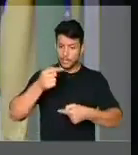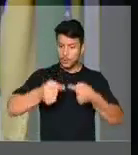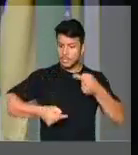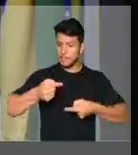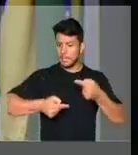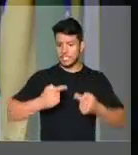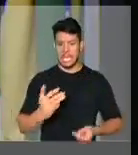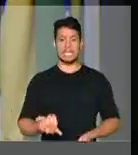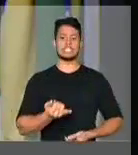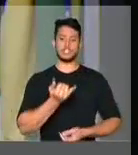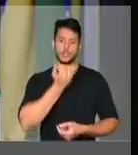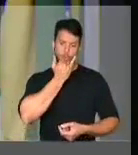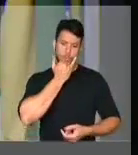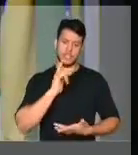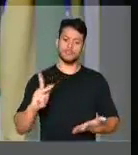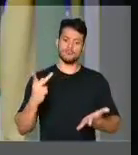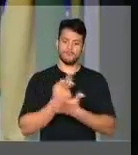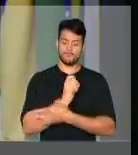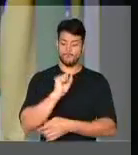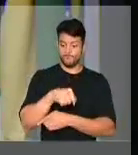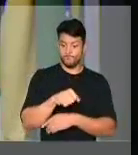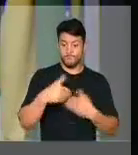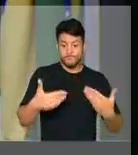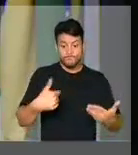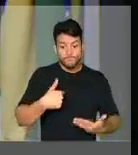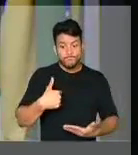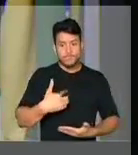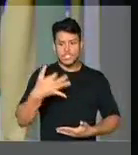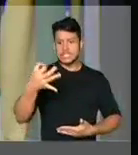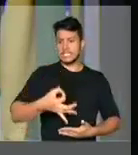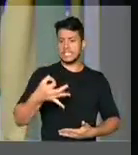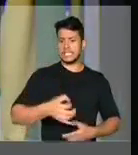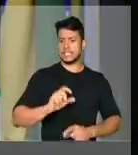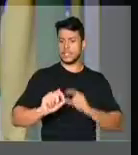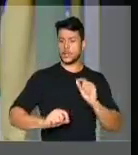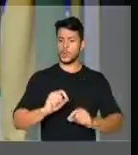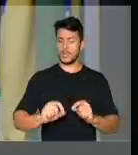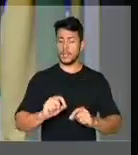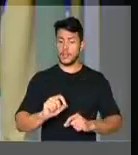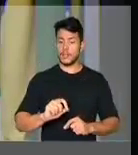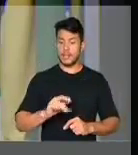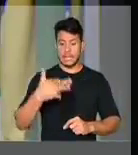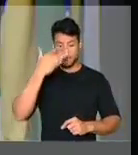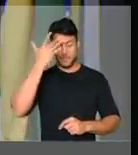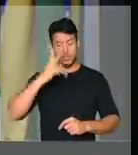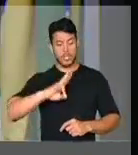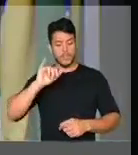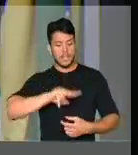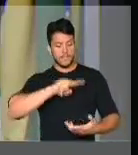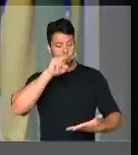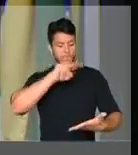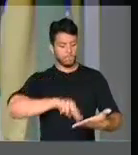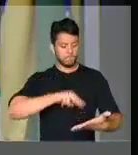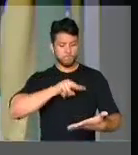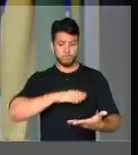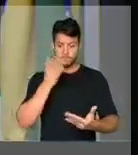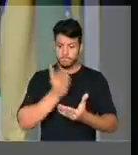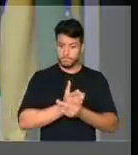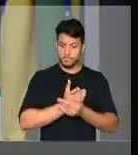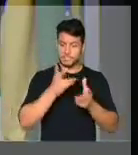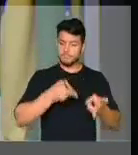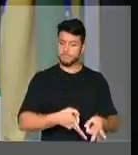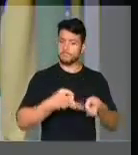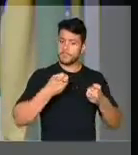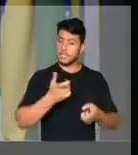eleição, isso houve. E aí eu tenho certeza que os desembargadores vão olhar o processo e vão ver que foi